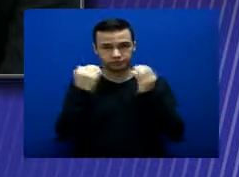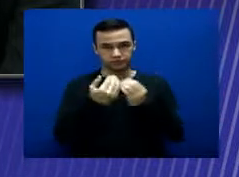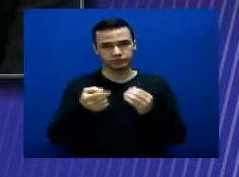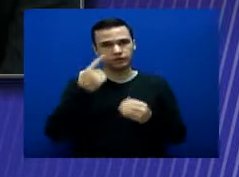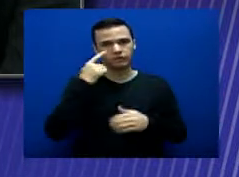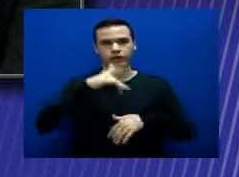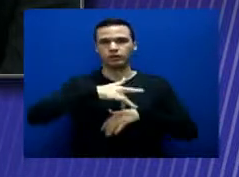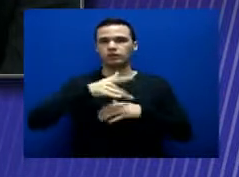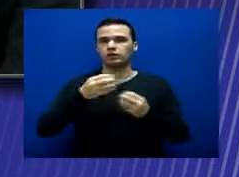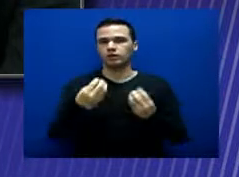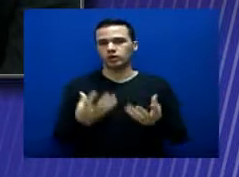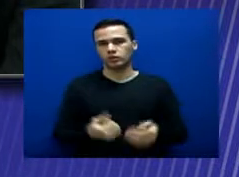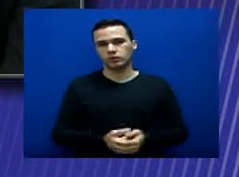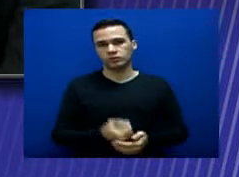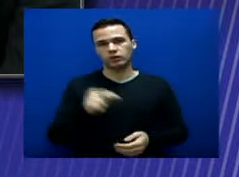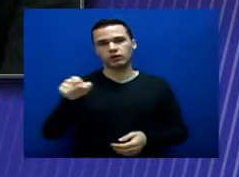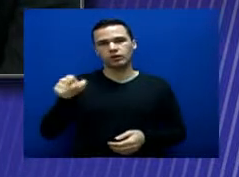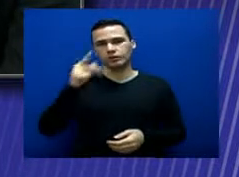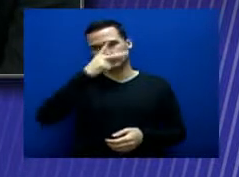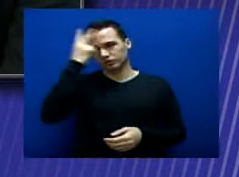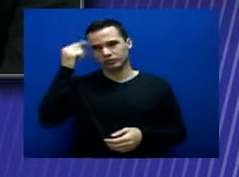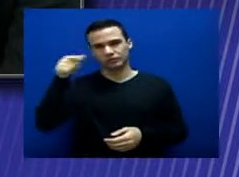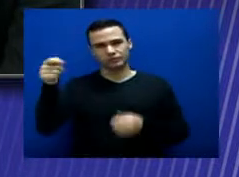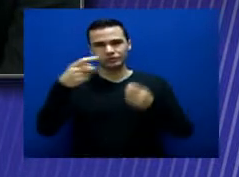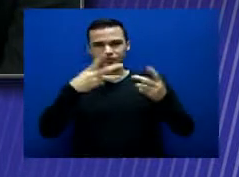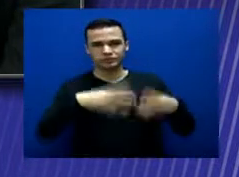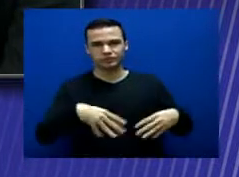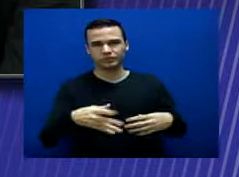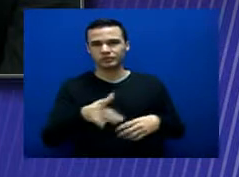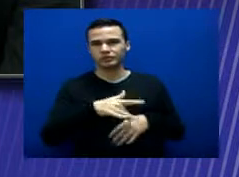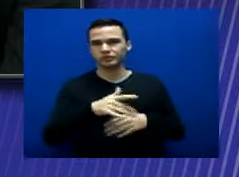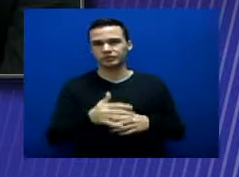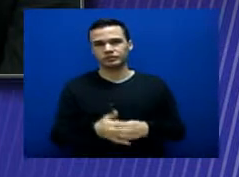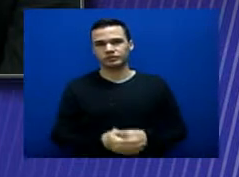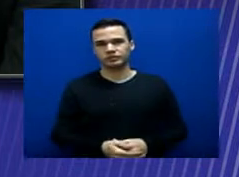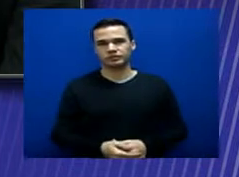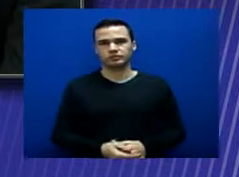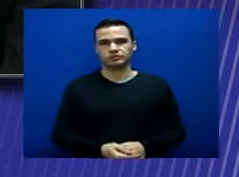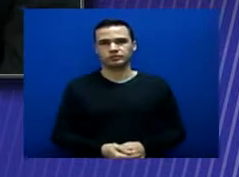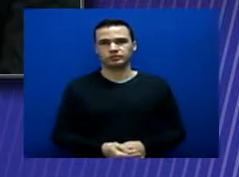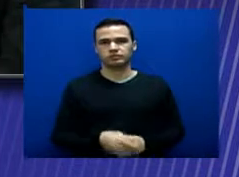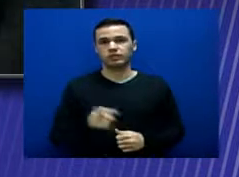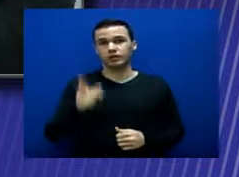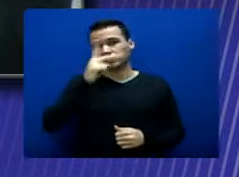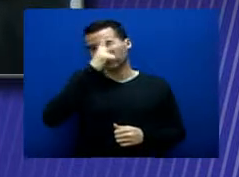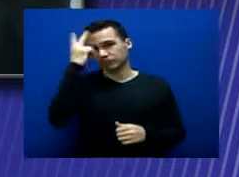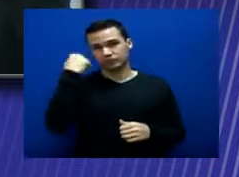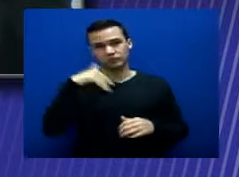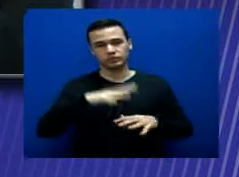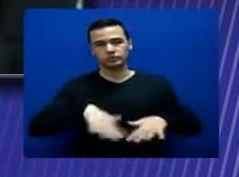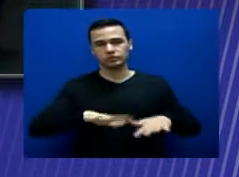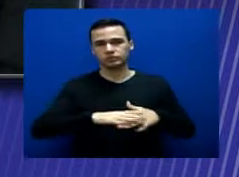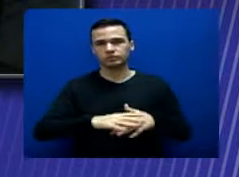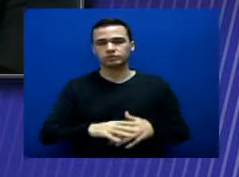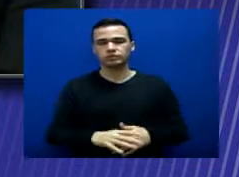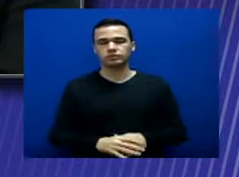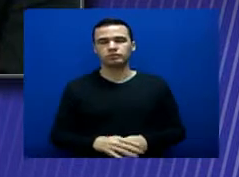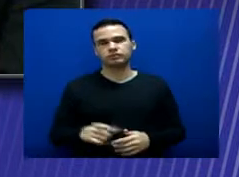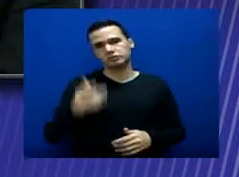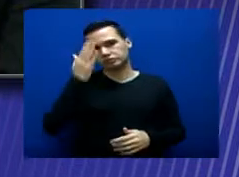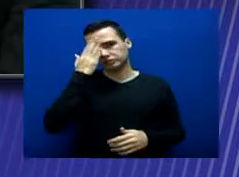que absurdo o que esse cidadão está dizendo aqui. Isso é um absurdo. Não é o povo, mas ninguém...